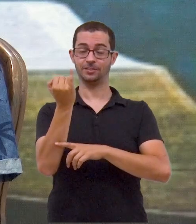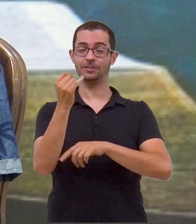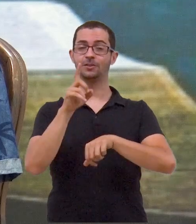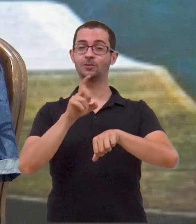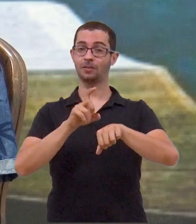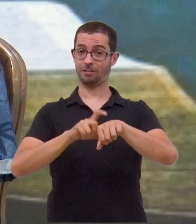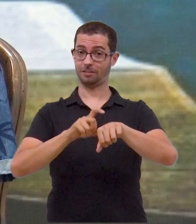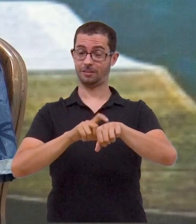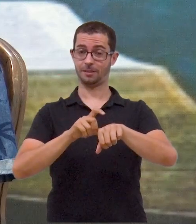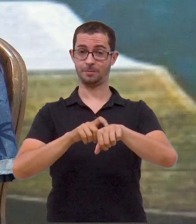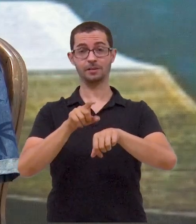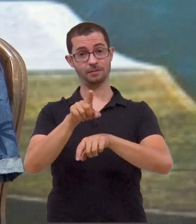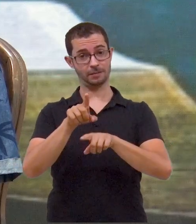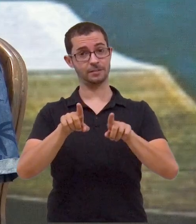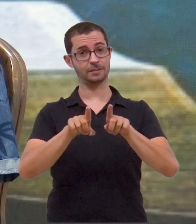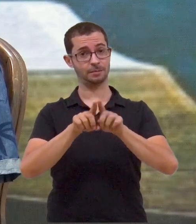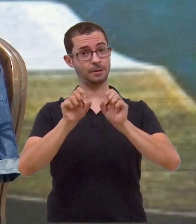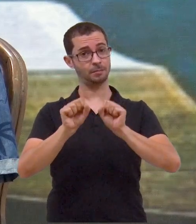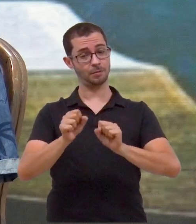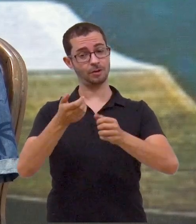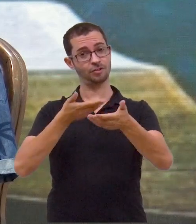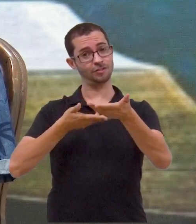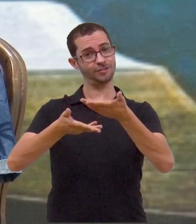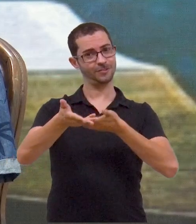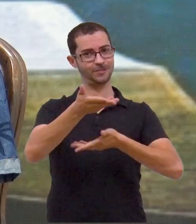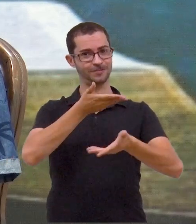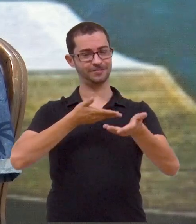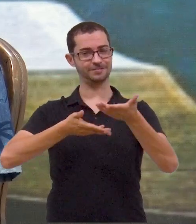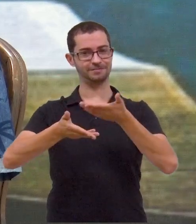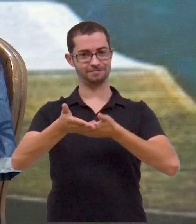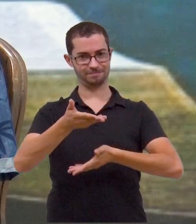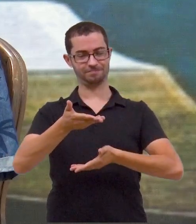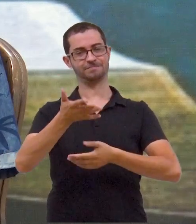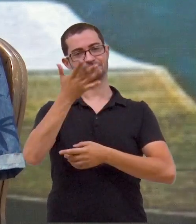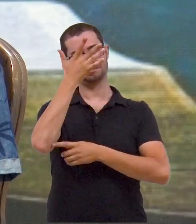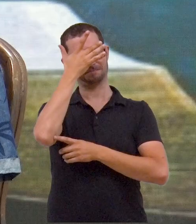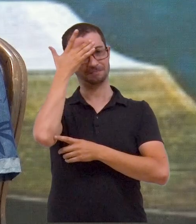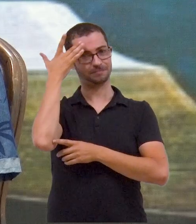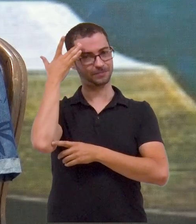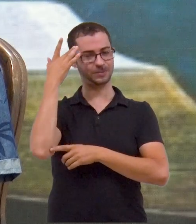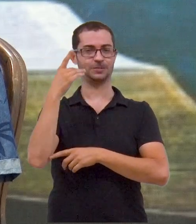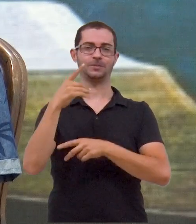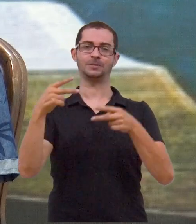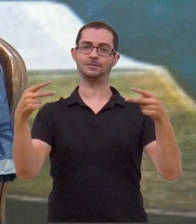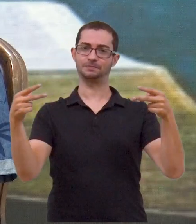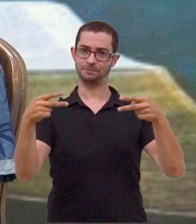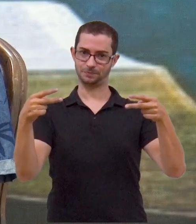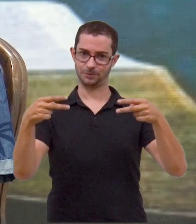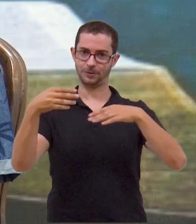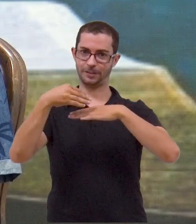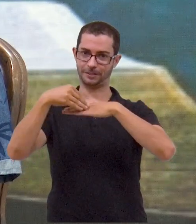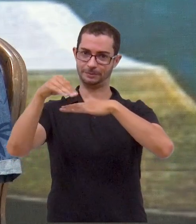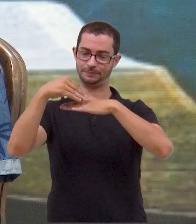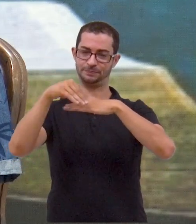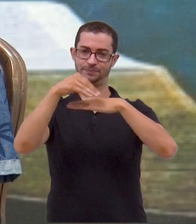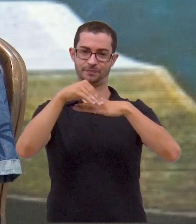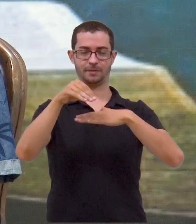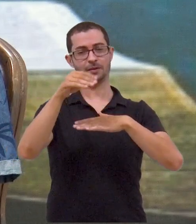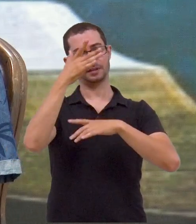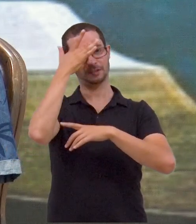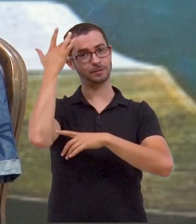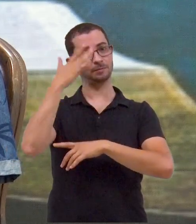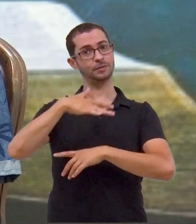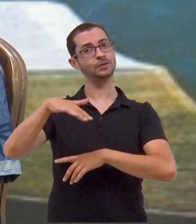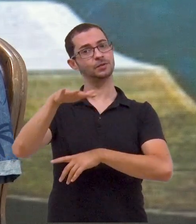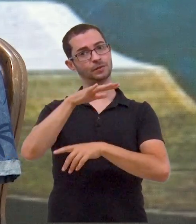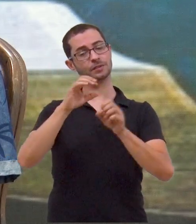você pode também compartilhar com outras pessoas este link para que também ouçam